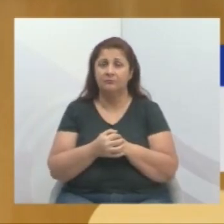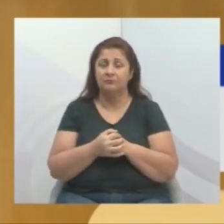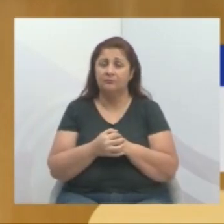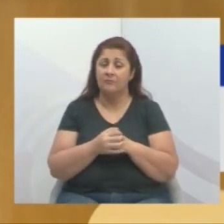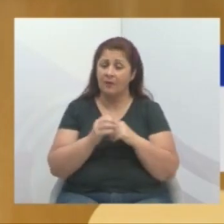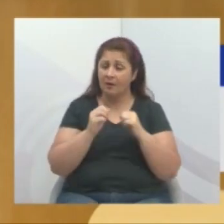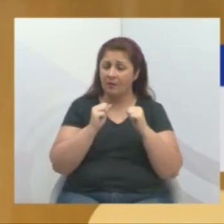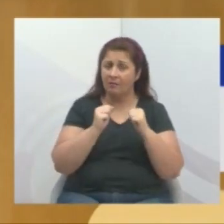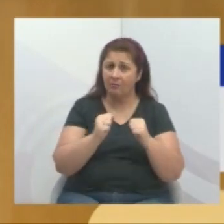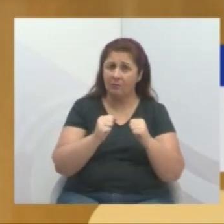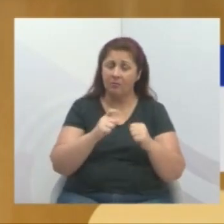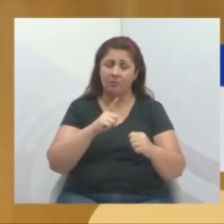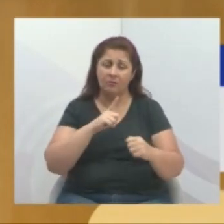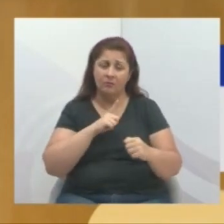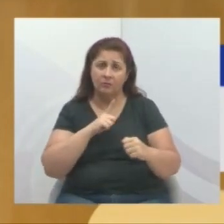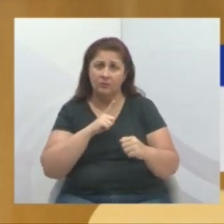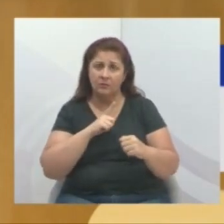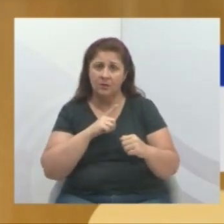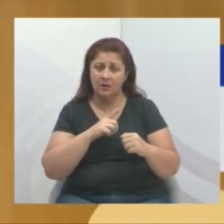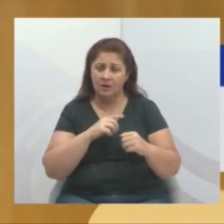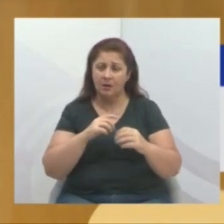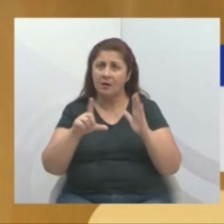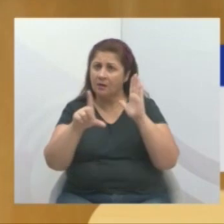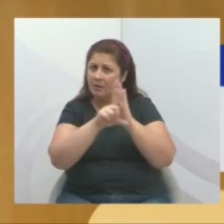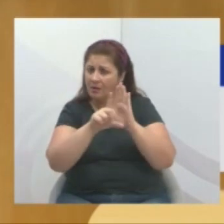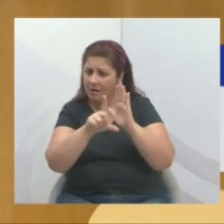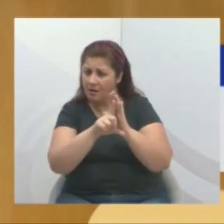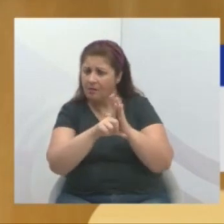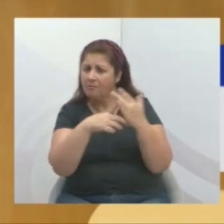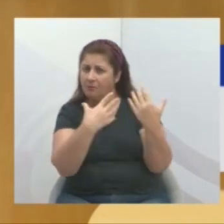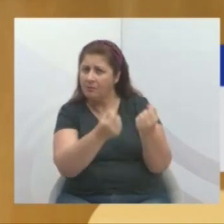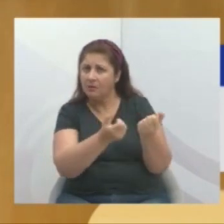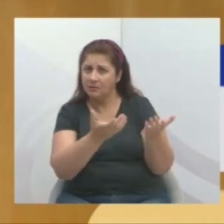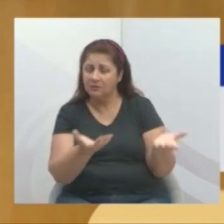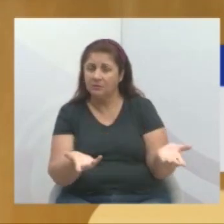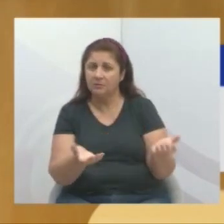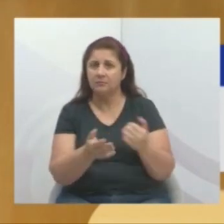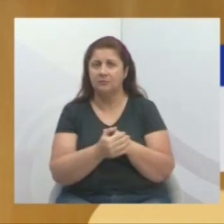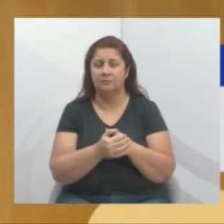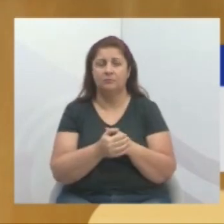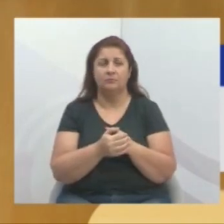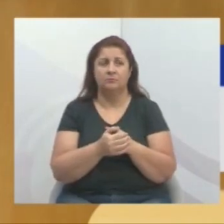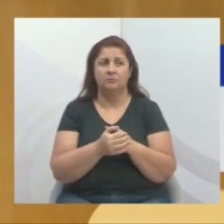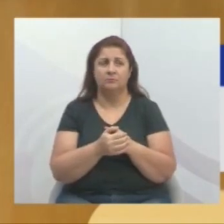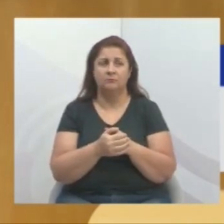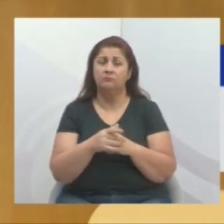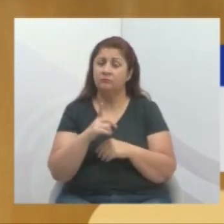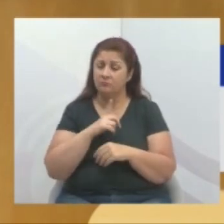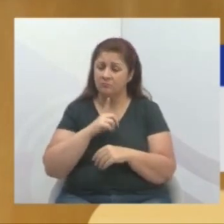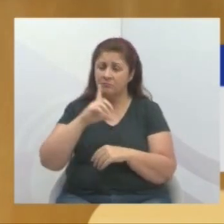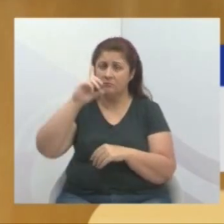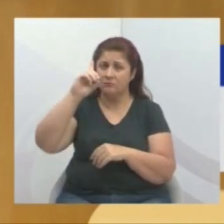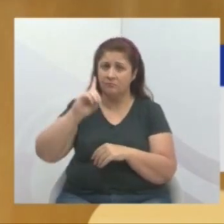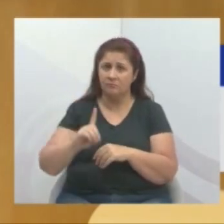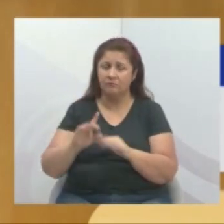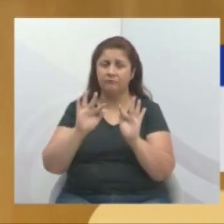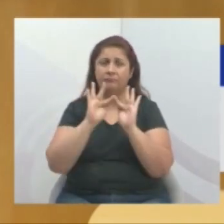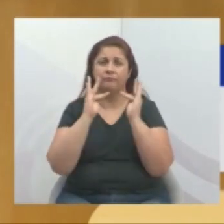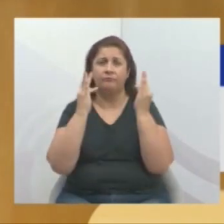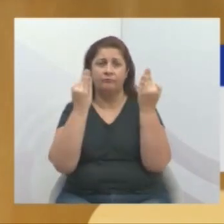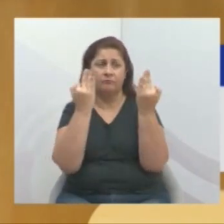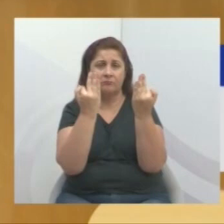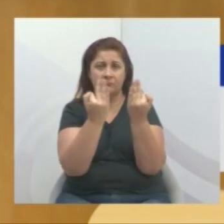ser amparadas por lei municipal também e tenham o direito da família